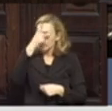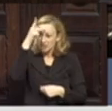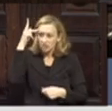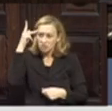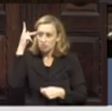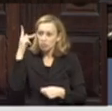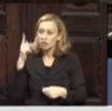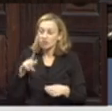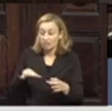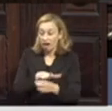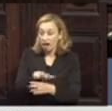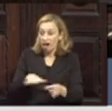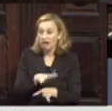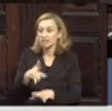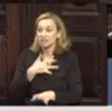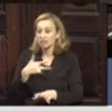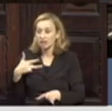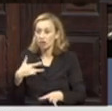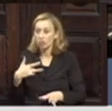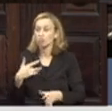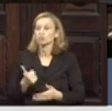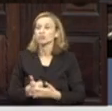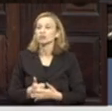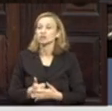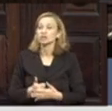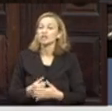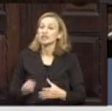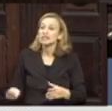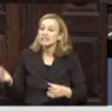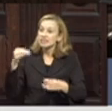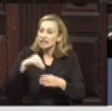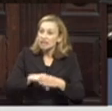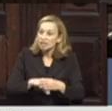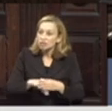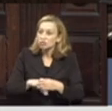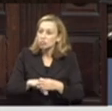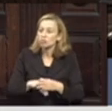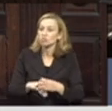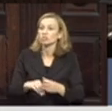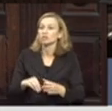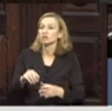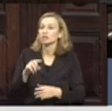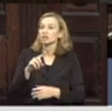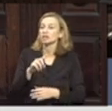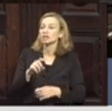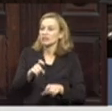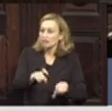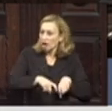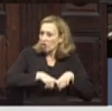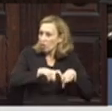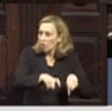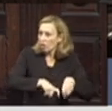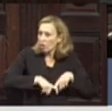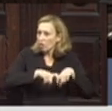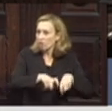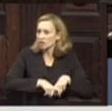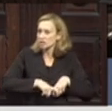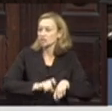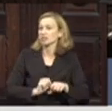febre amarela. Isso é essencial. É preciso instituir um programa de